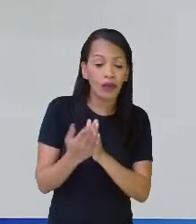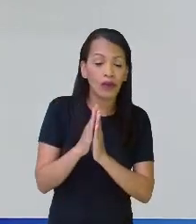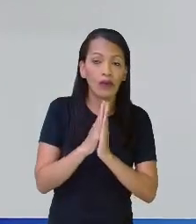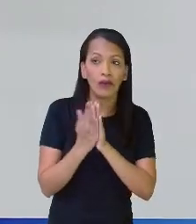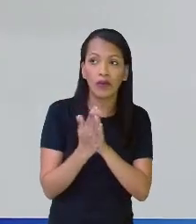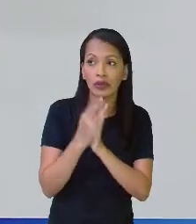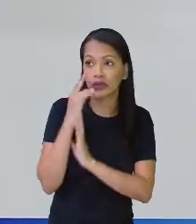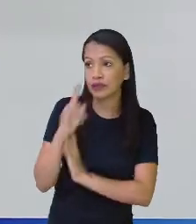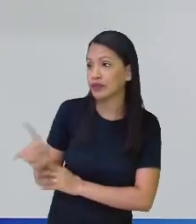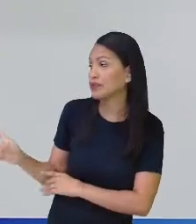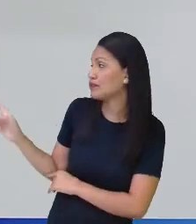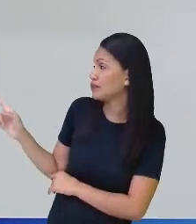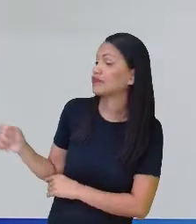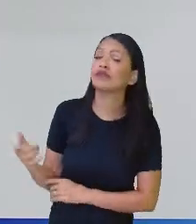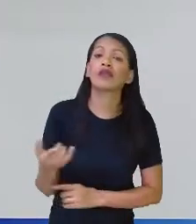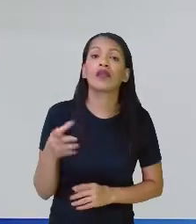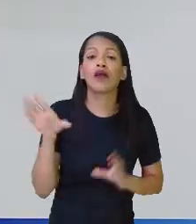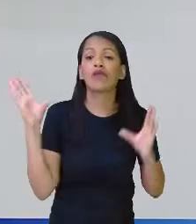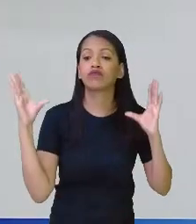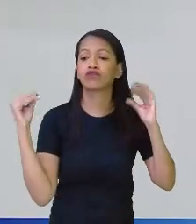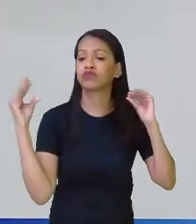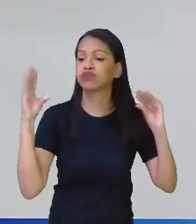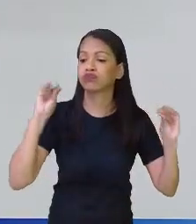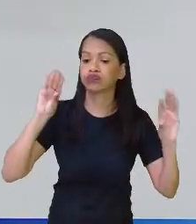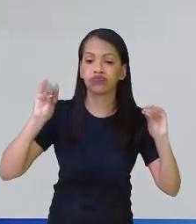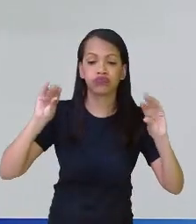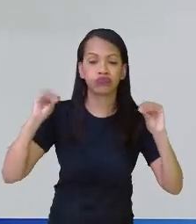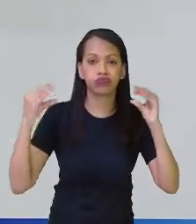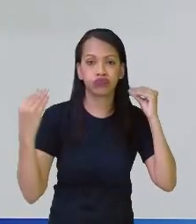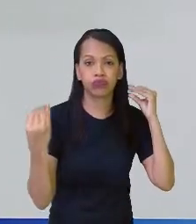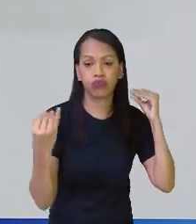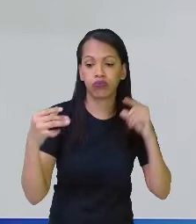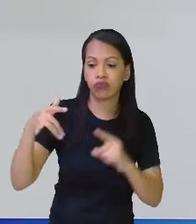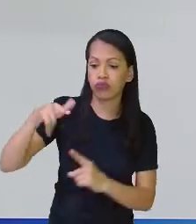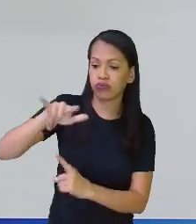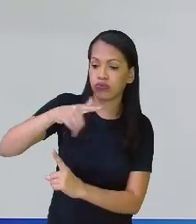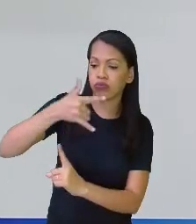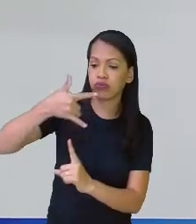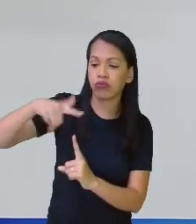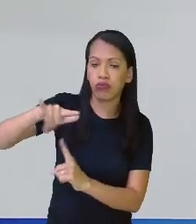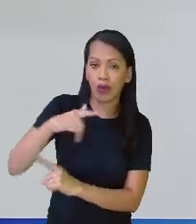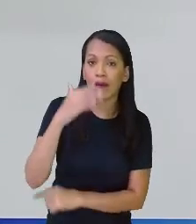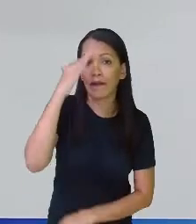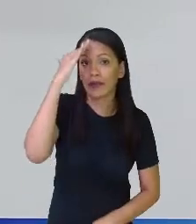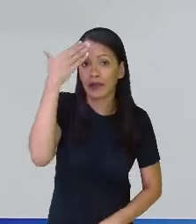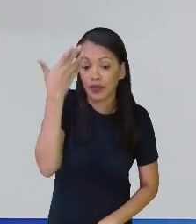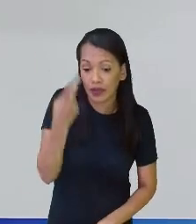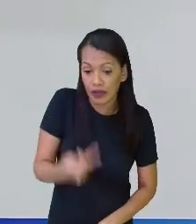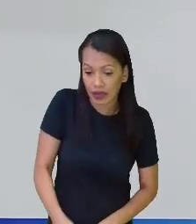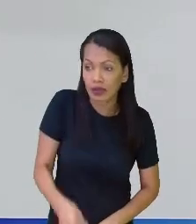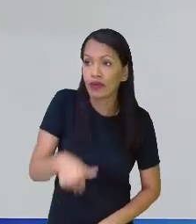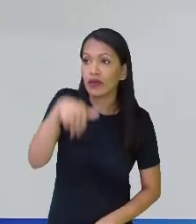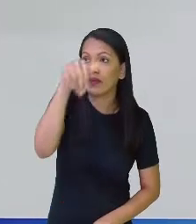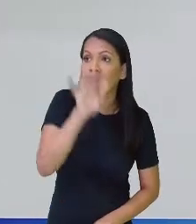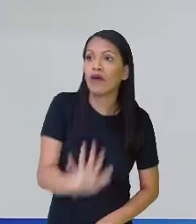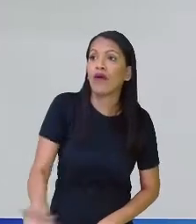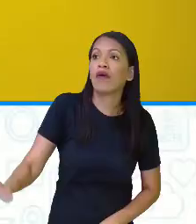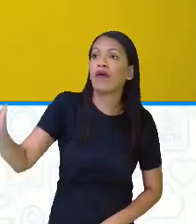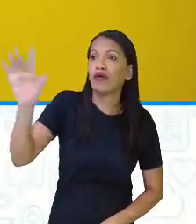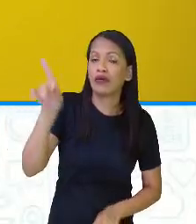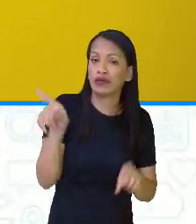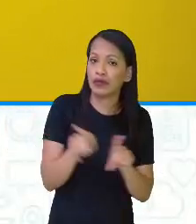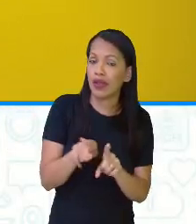com esses personagens, ó, fantoche, marionete e bonecos. A gente tem muito isso aqui, principalmente na região Nordeste, ó.